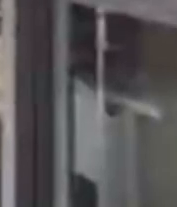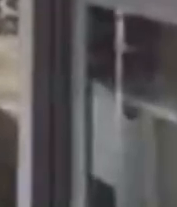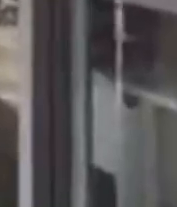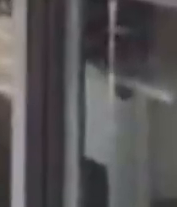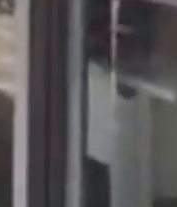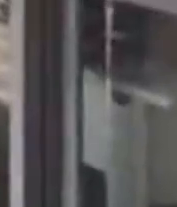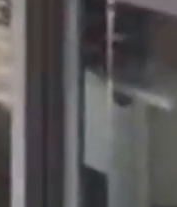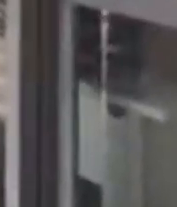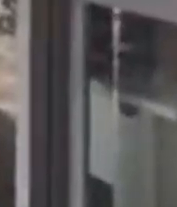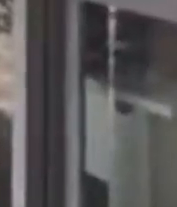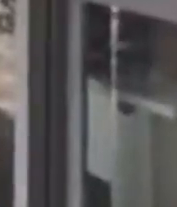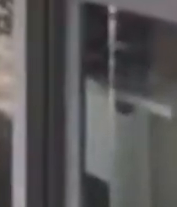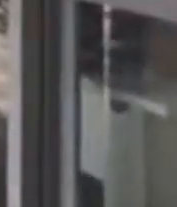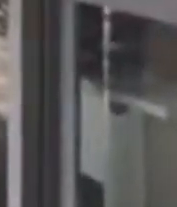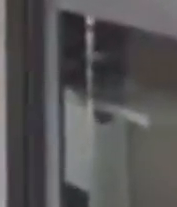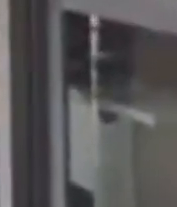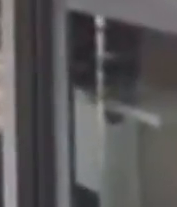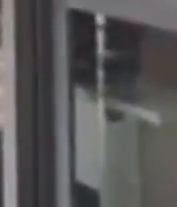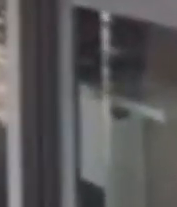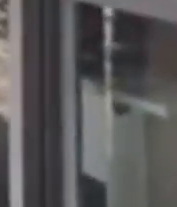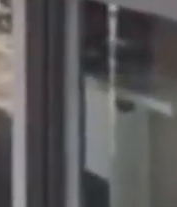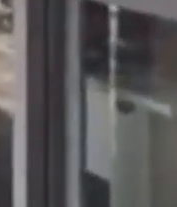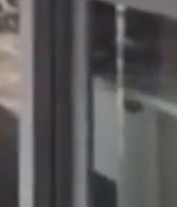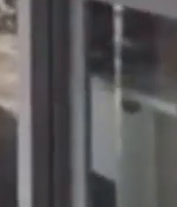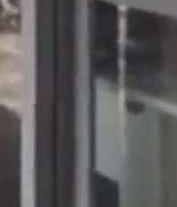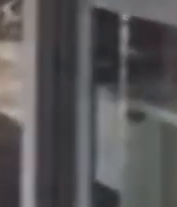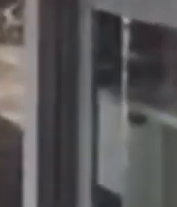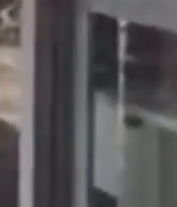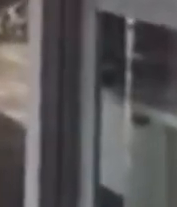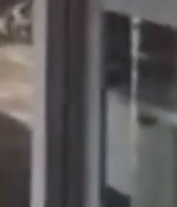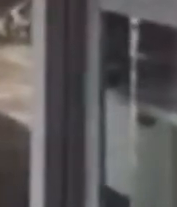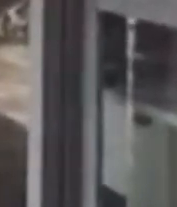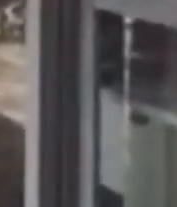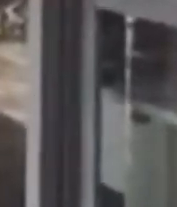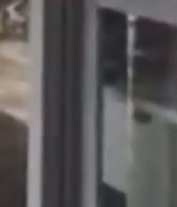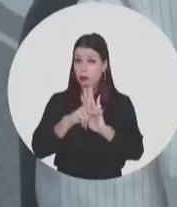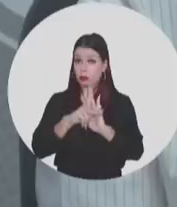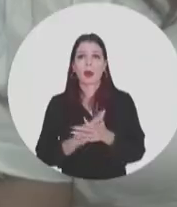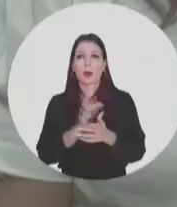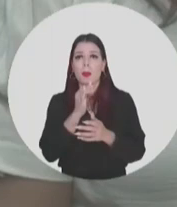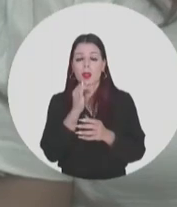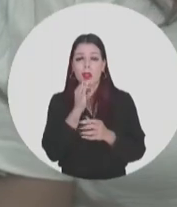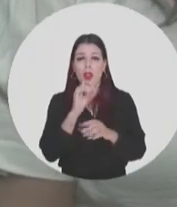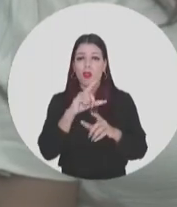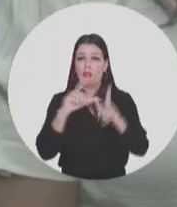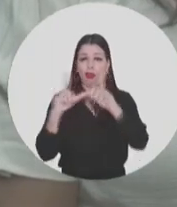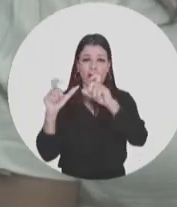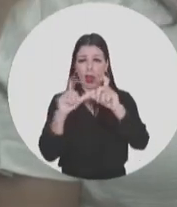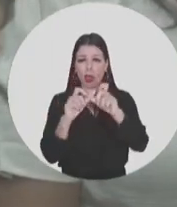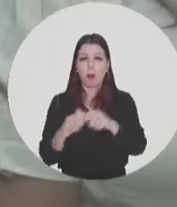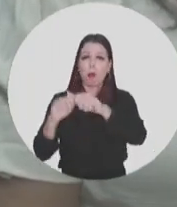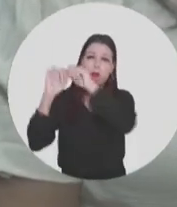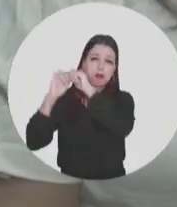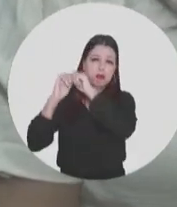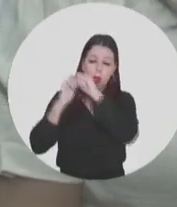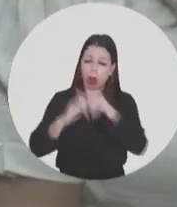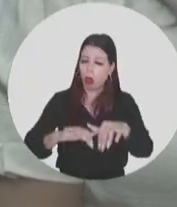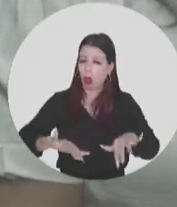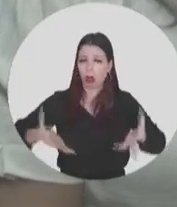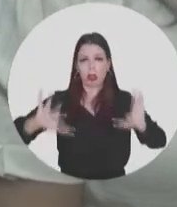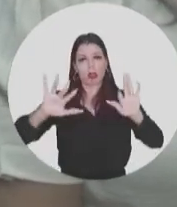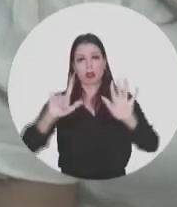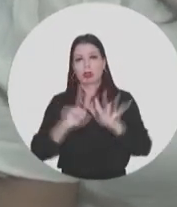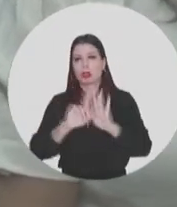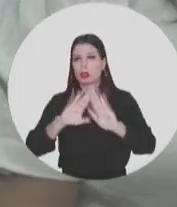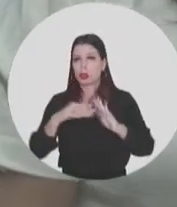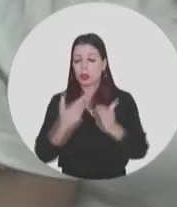que amanhã nós da imprensa poderemos conhecer o novo Centro de Operação de Segurança, que está sendo montado aqui em Campo Grande, e